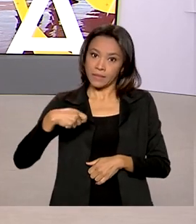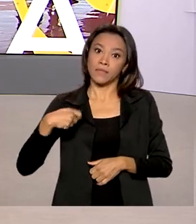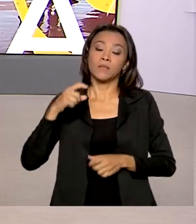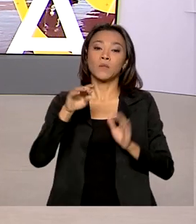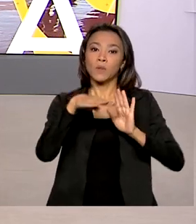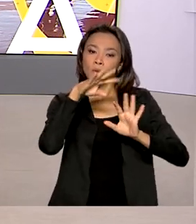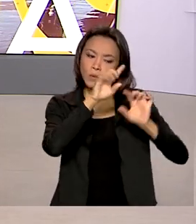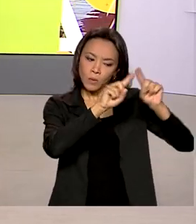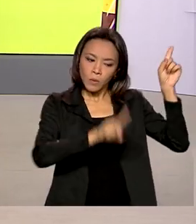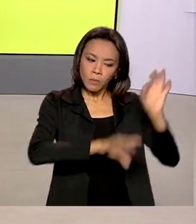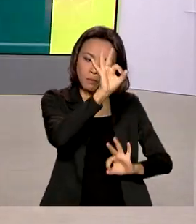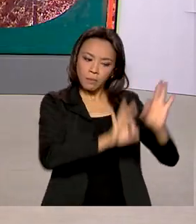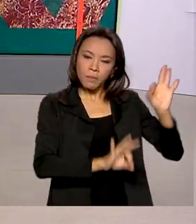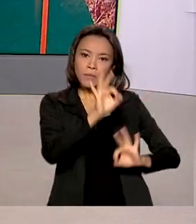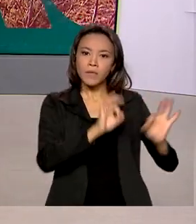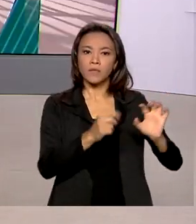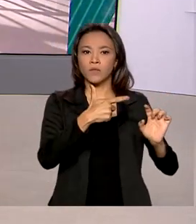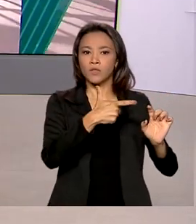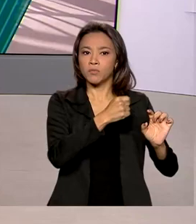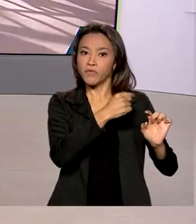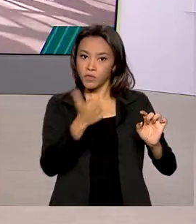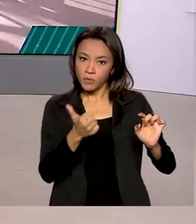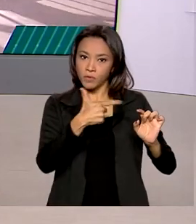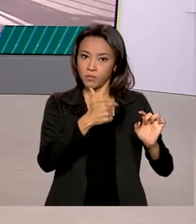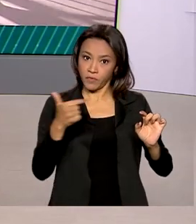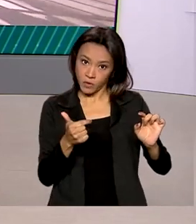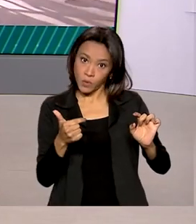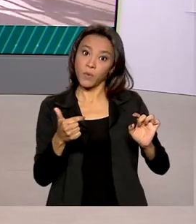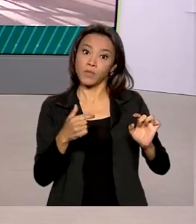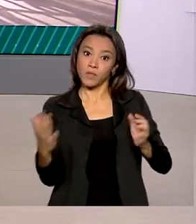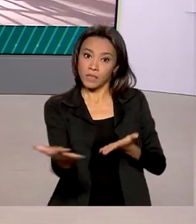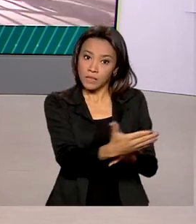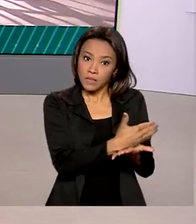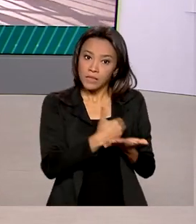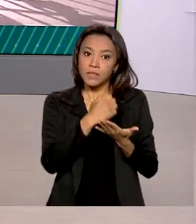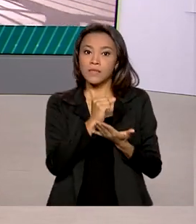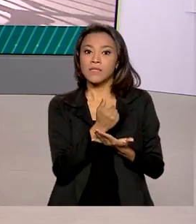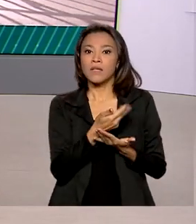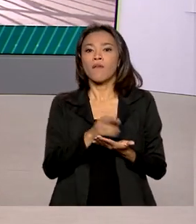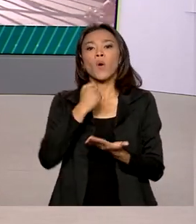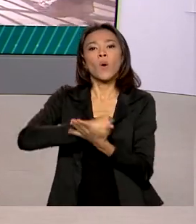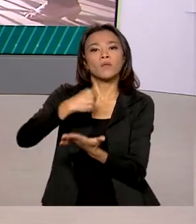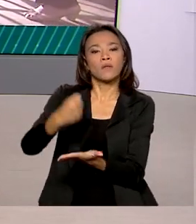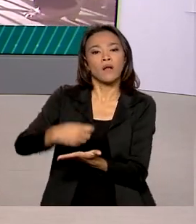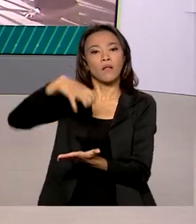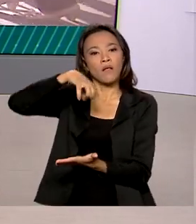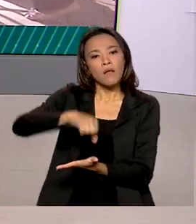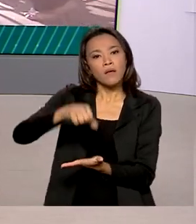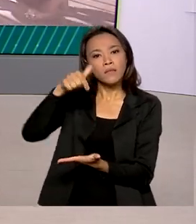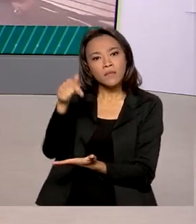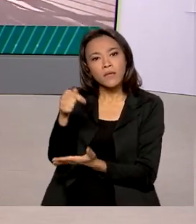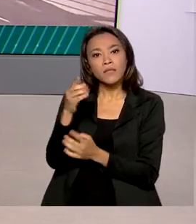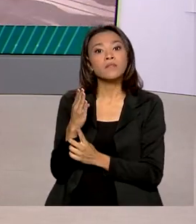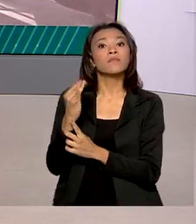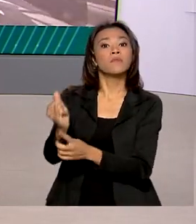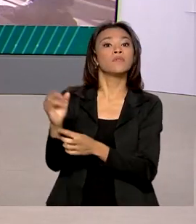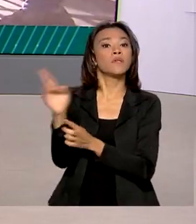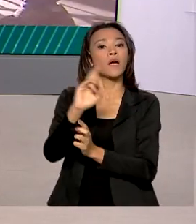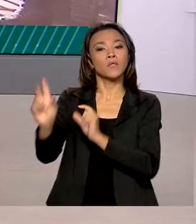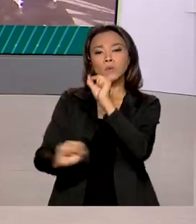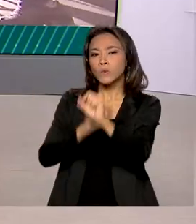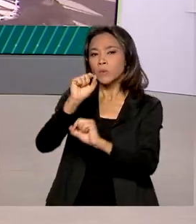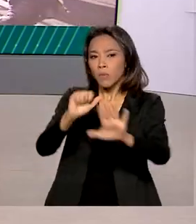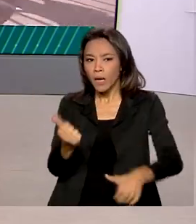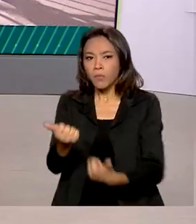2021/2022 os produtores rurais contrataram mais de noventa e sete bilhões de reais para